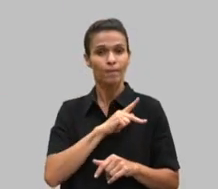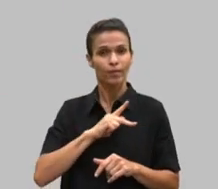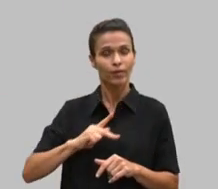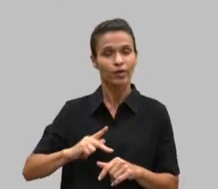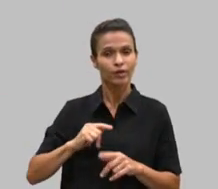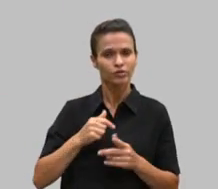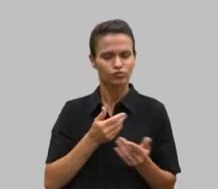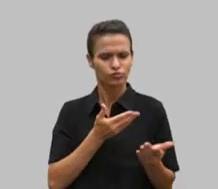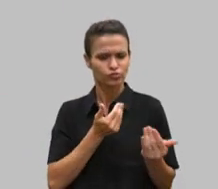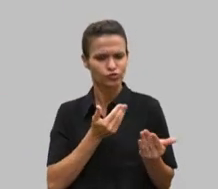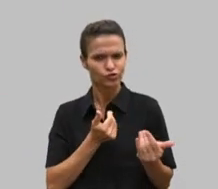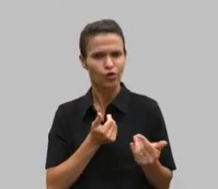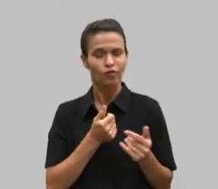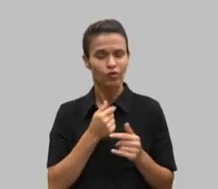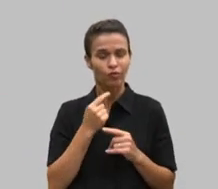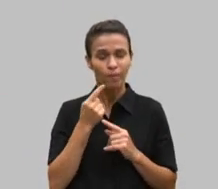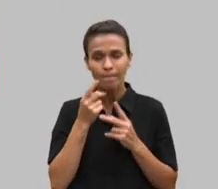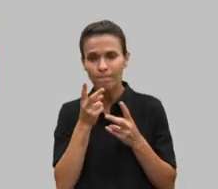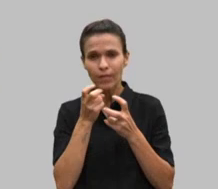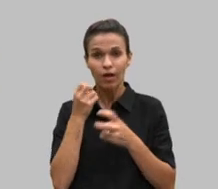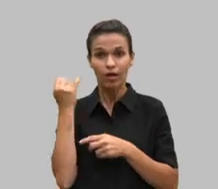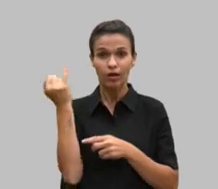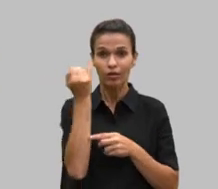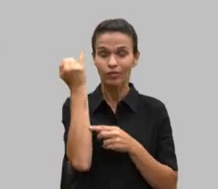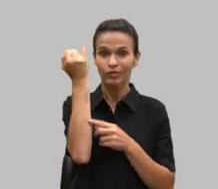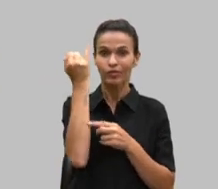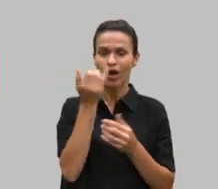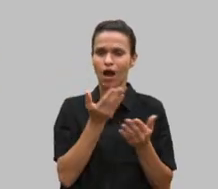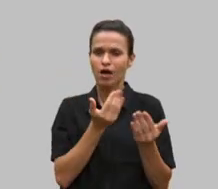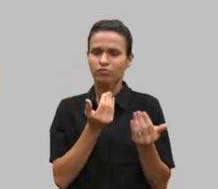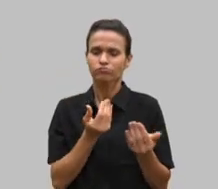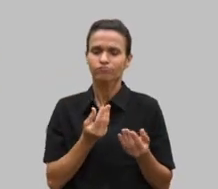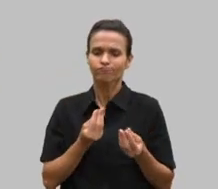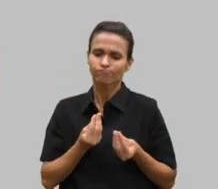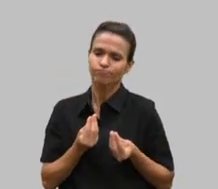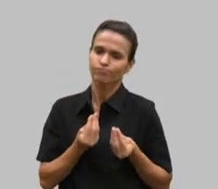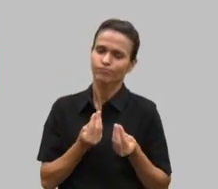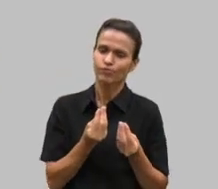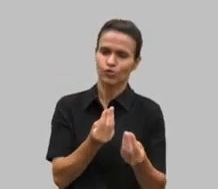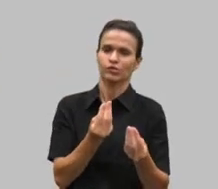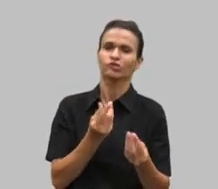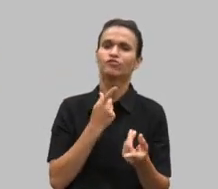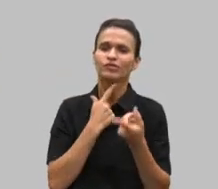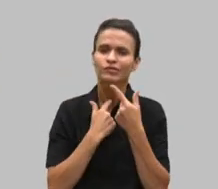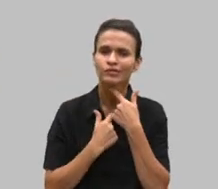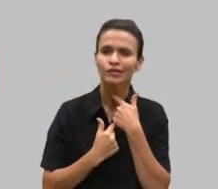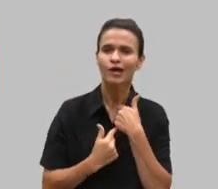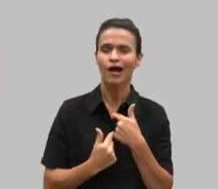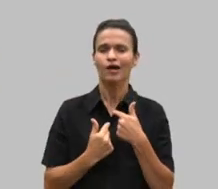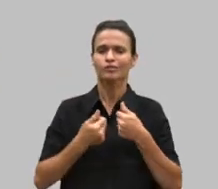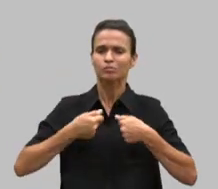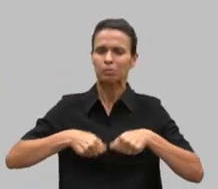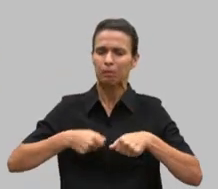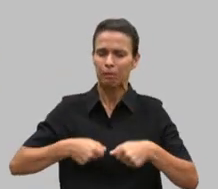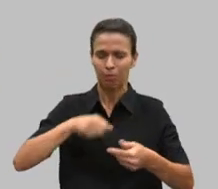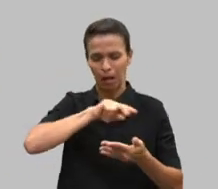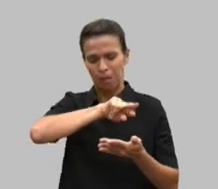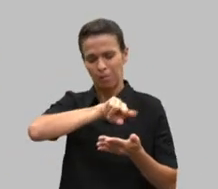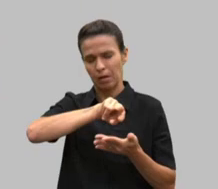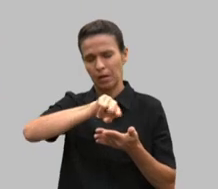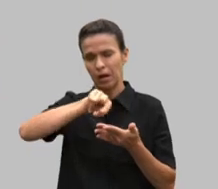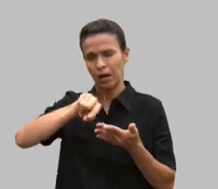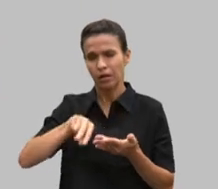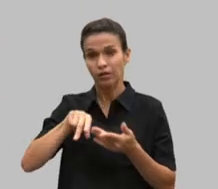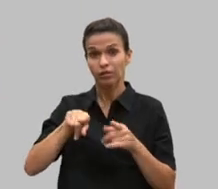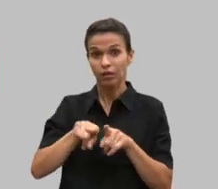nós vemos a importância disso a juventude trazer os seus anseios trazer as suas necessidades e trazer as suas